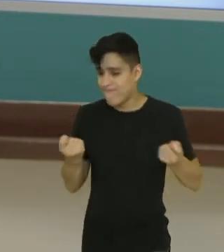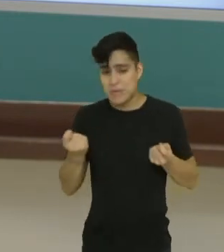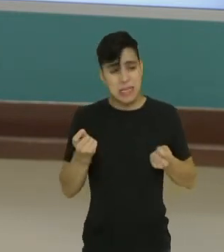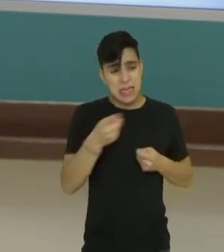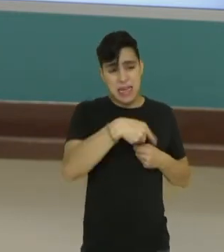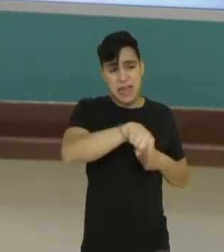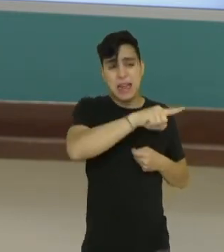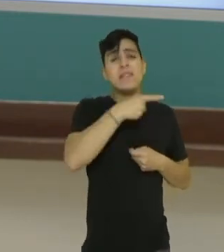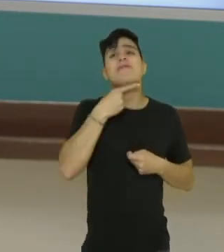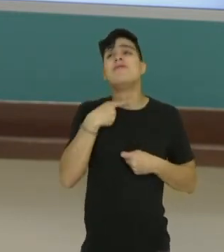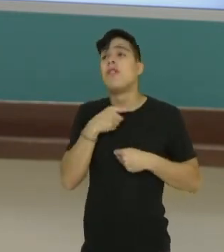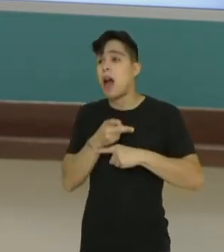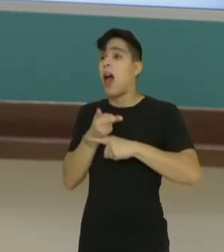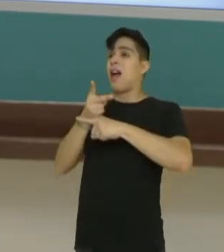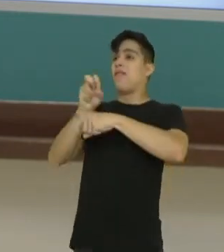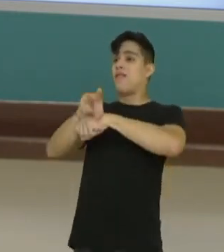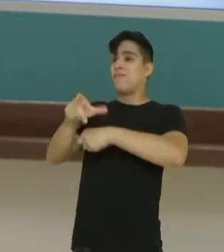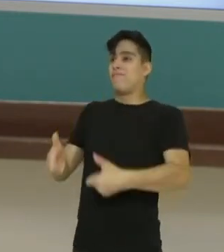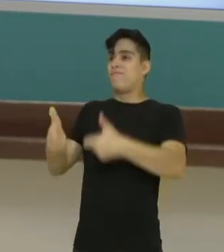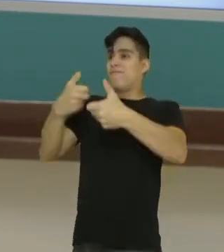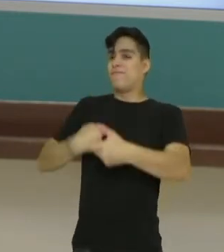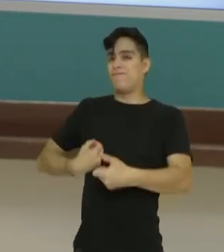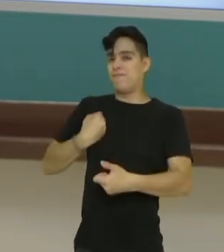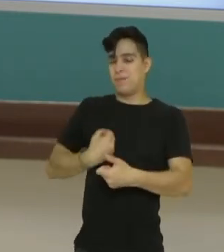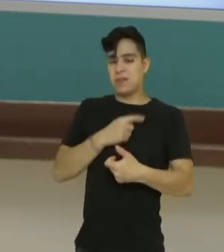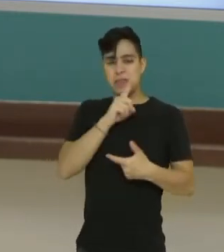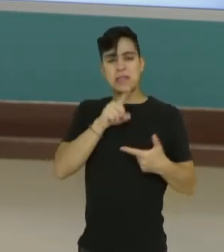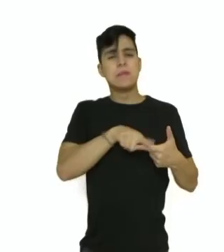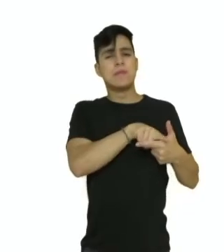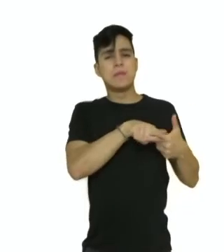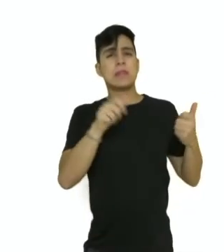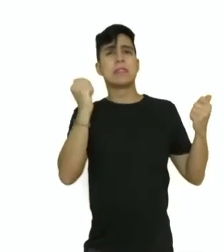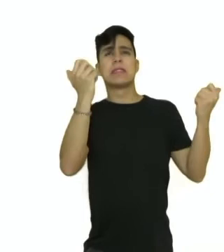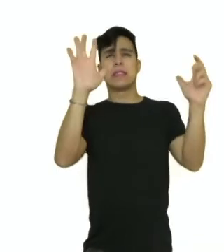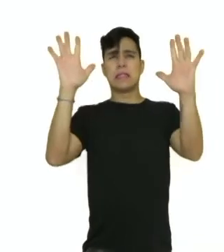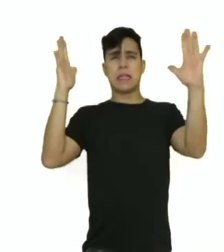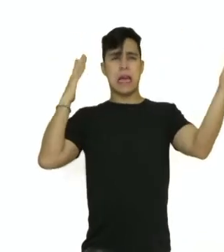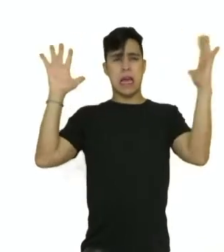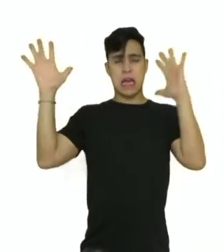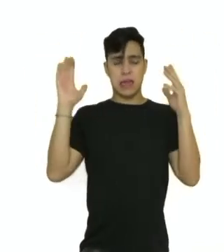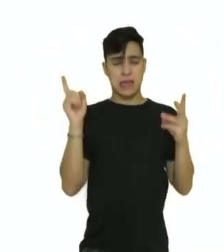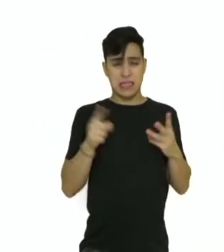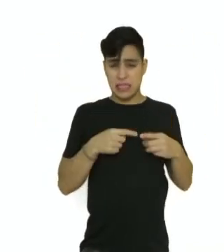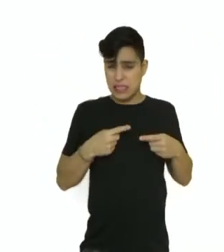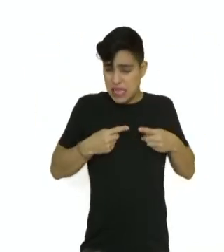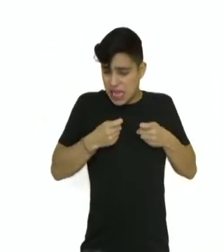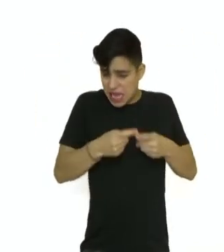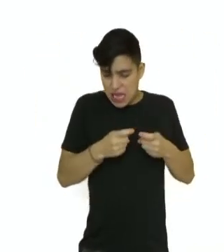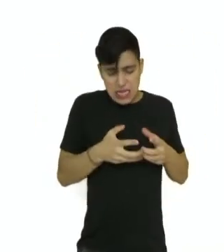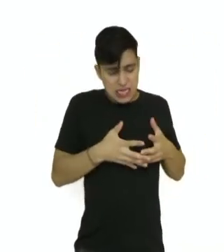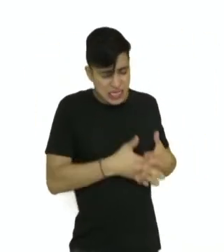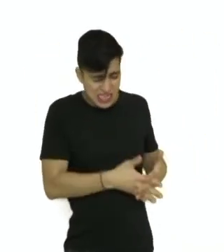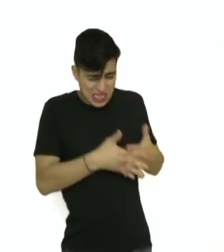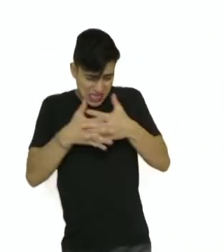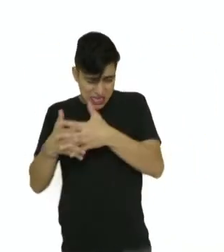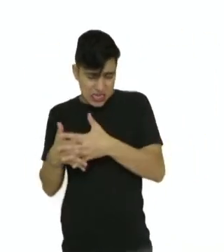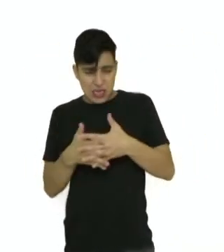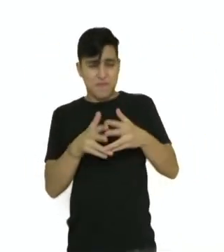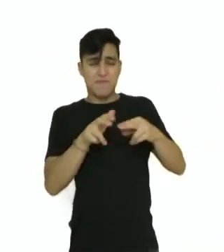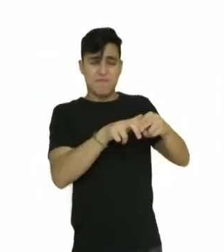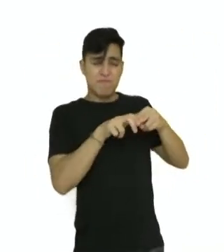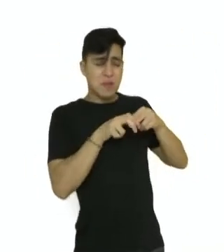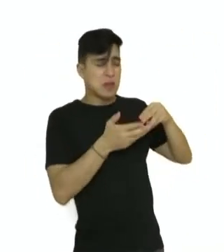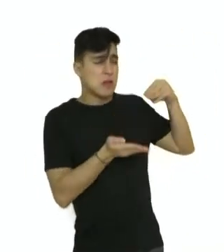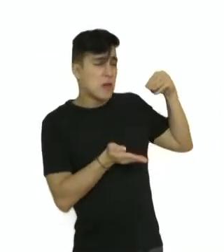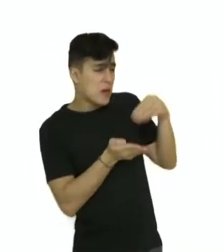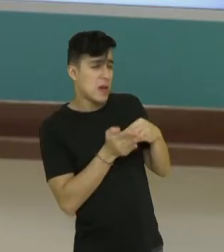vida melhor. Condições climáticas e desastres naturais, guerras, conflitos e crises por motivos políticos